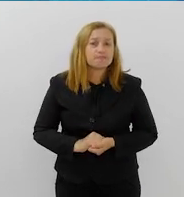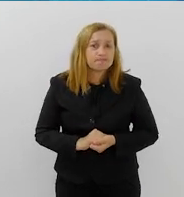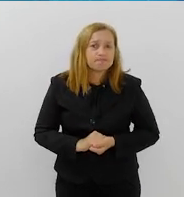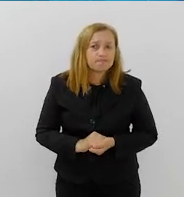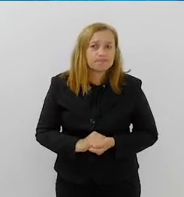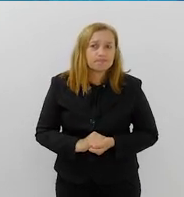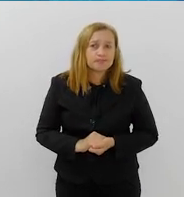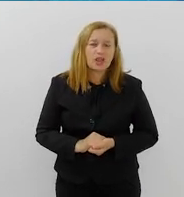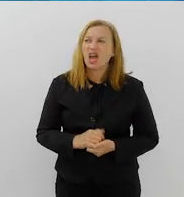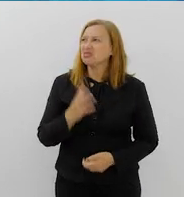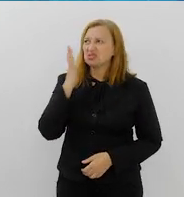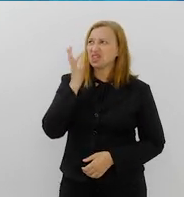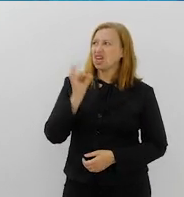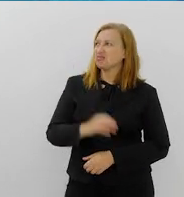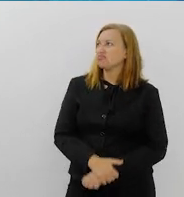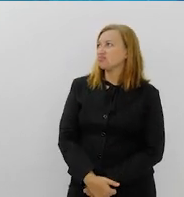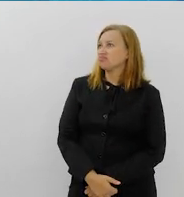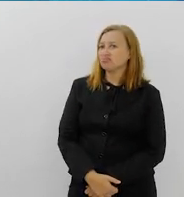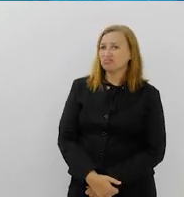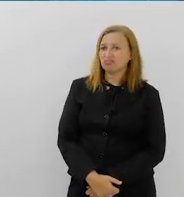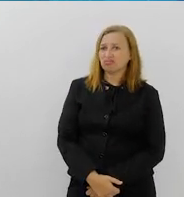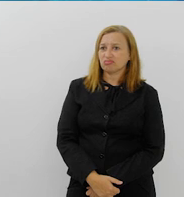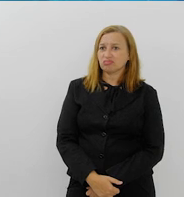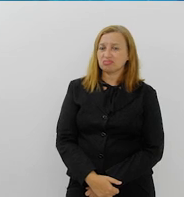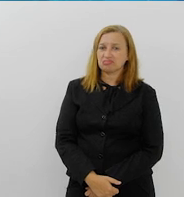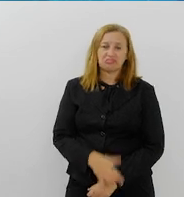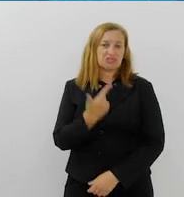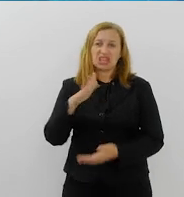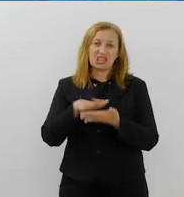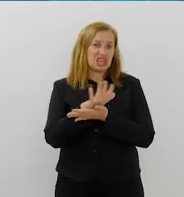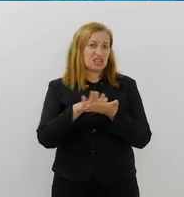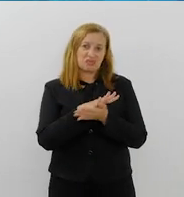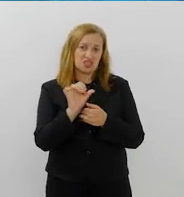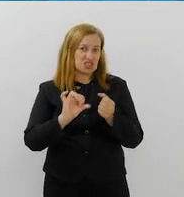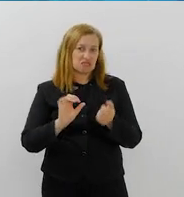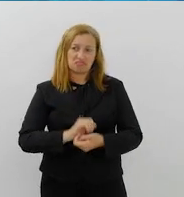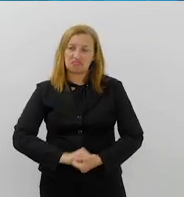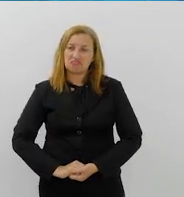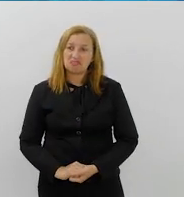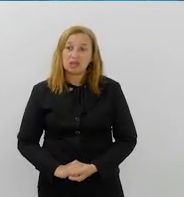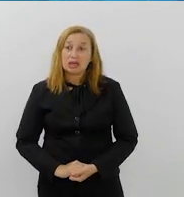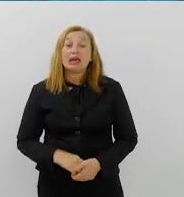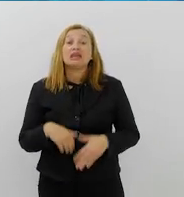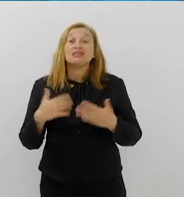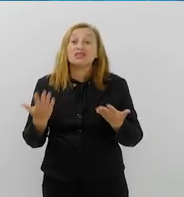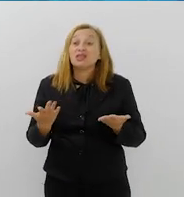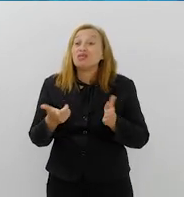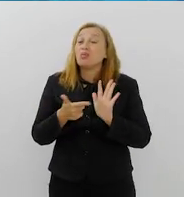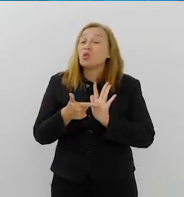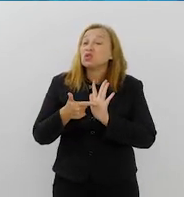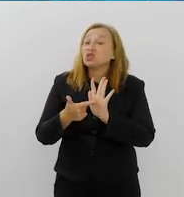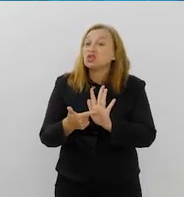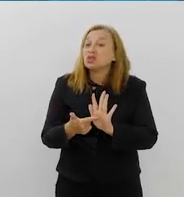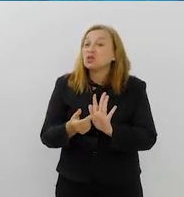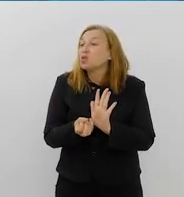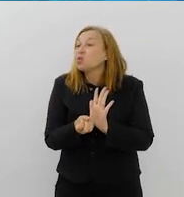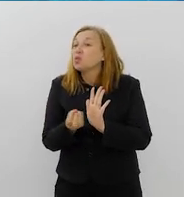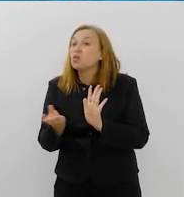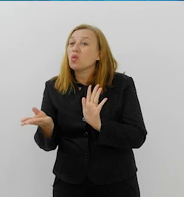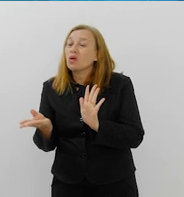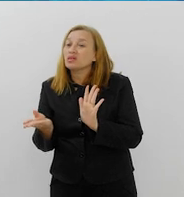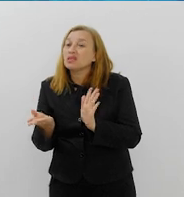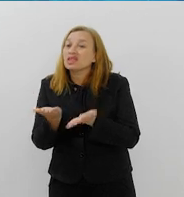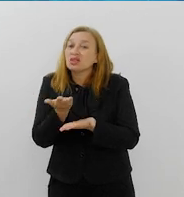internet, né? Ah, não sei. Não, não teria nada para fazer. Então, eles vão